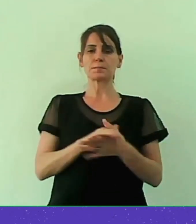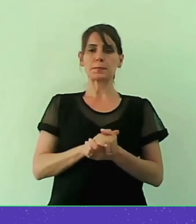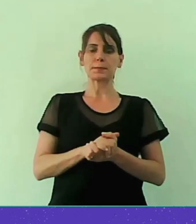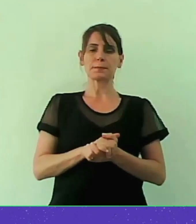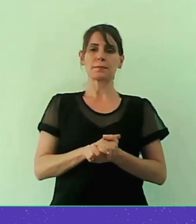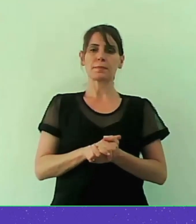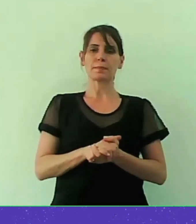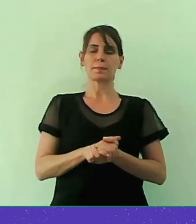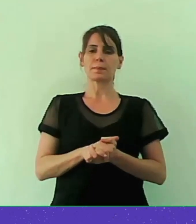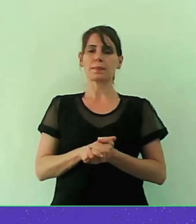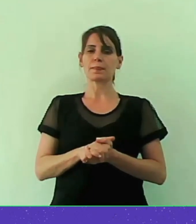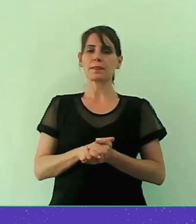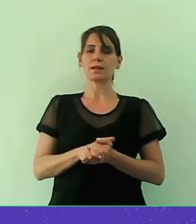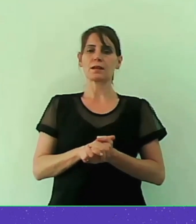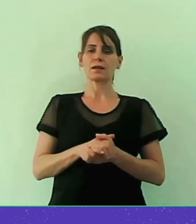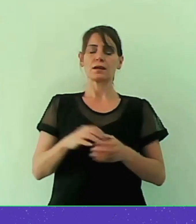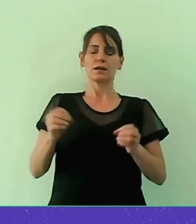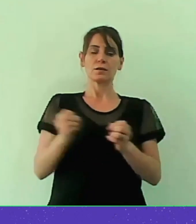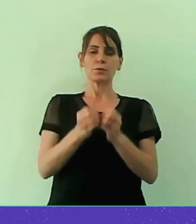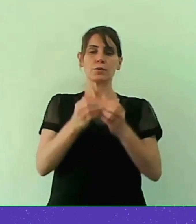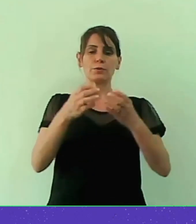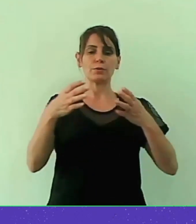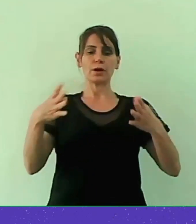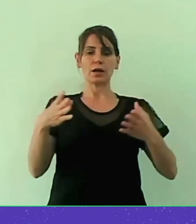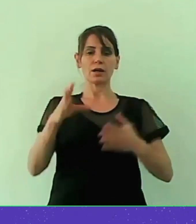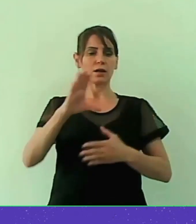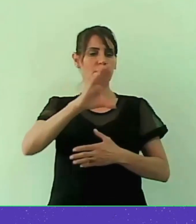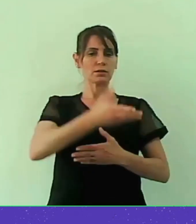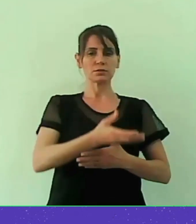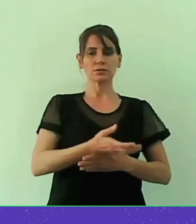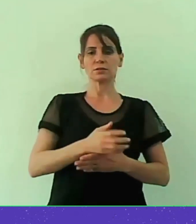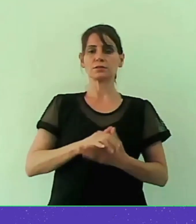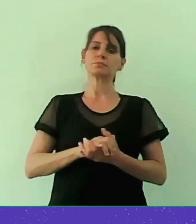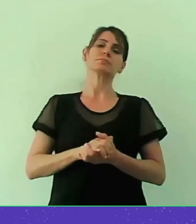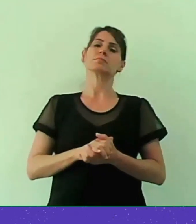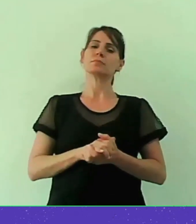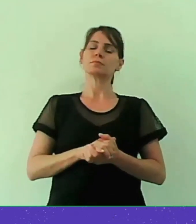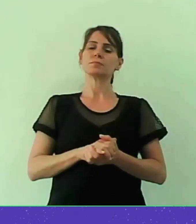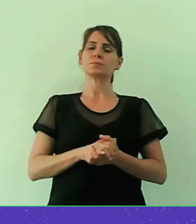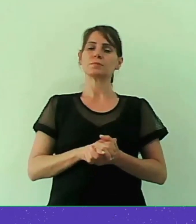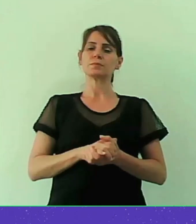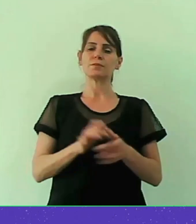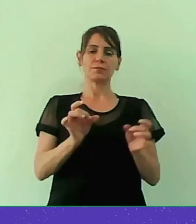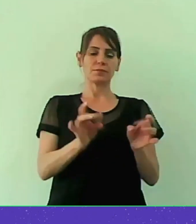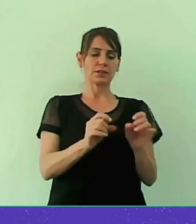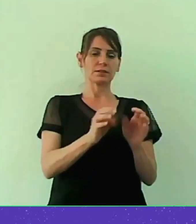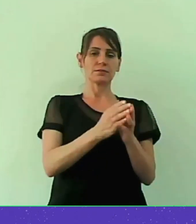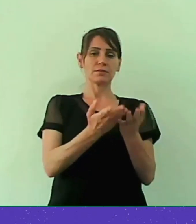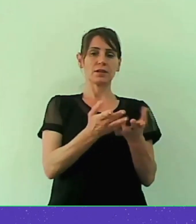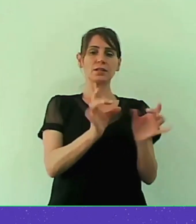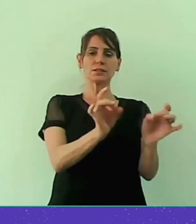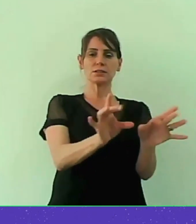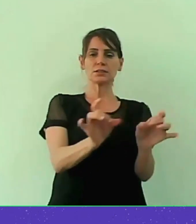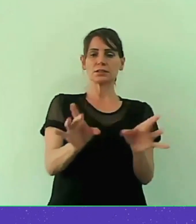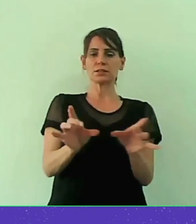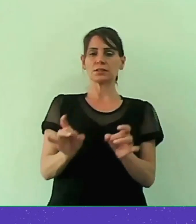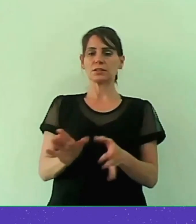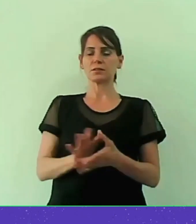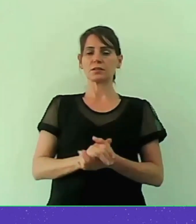E os milagres começaram a acontecer. A comportagem dinâmica se tornou uma